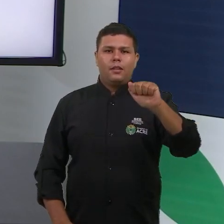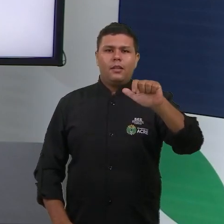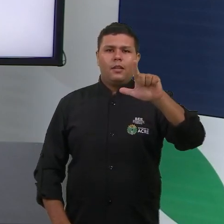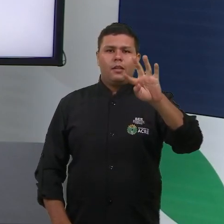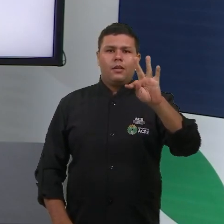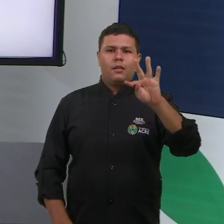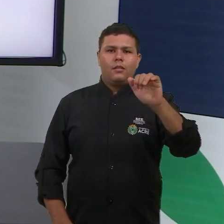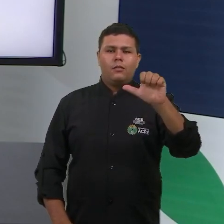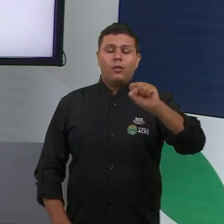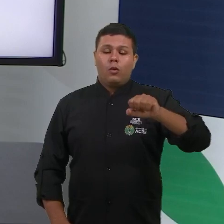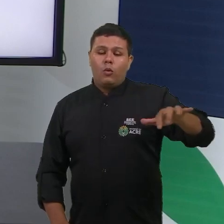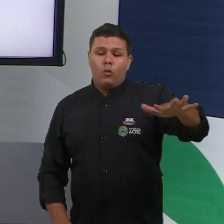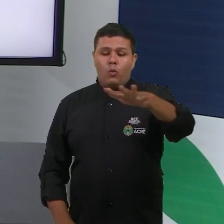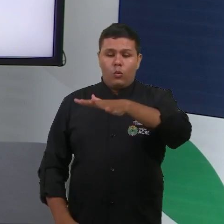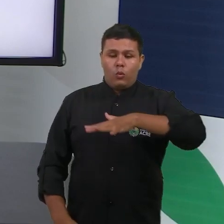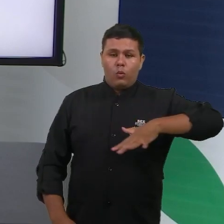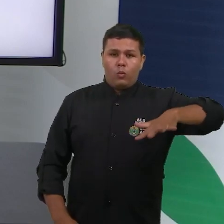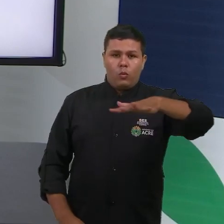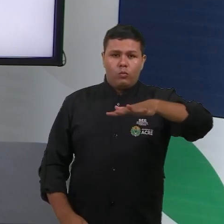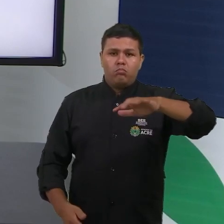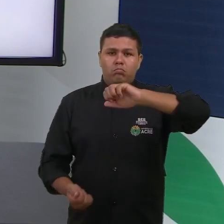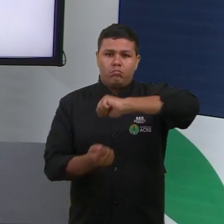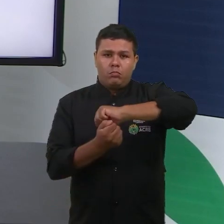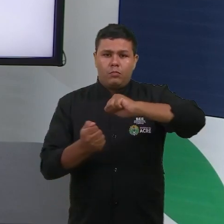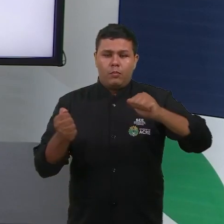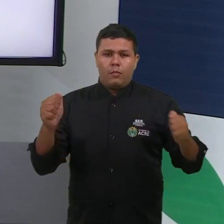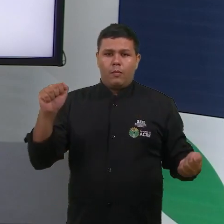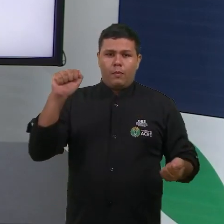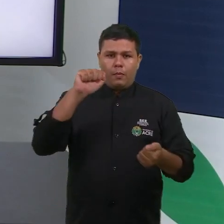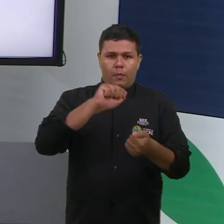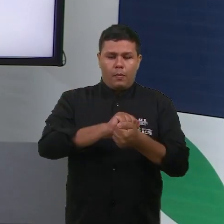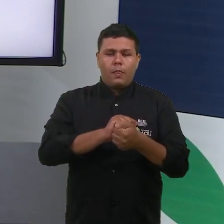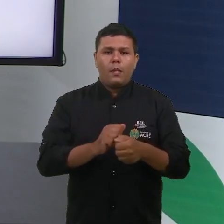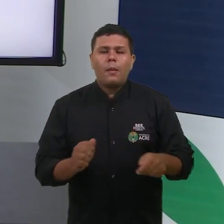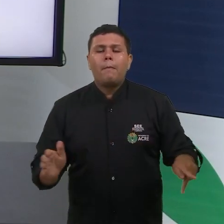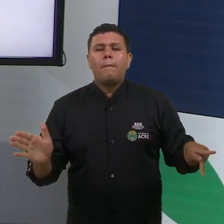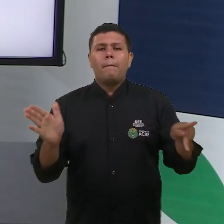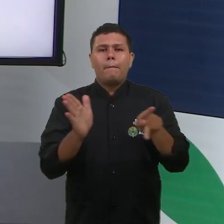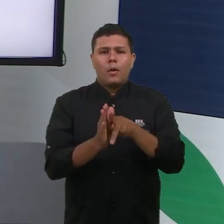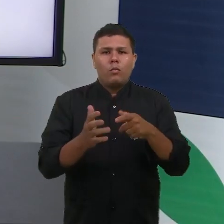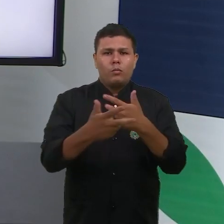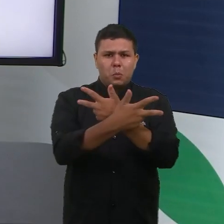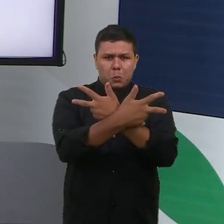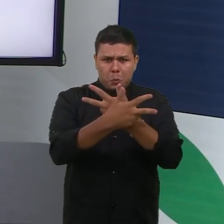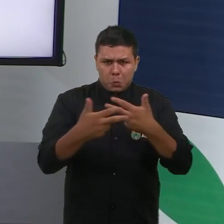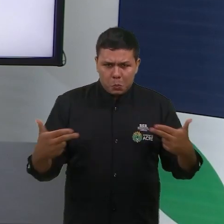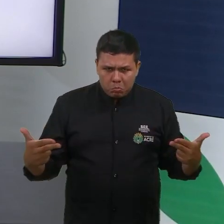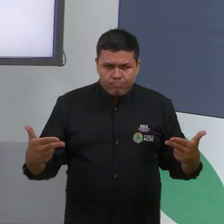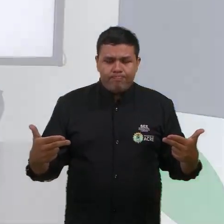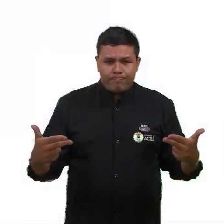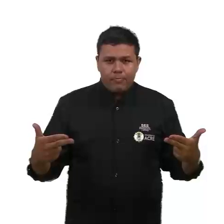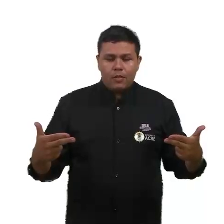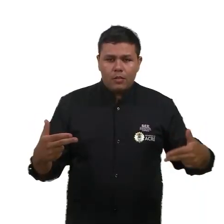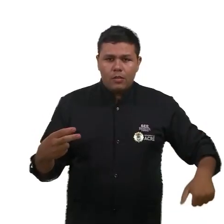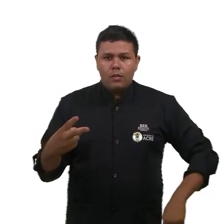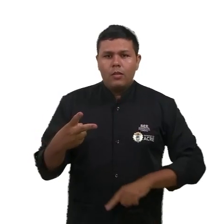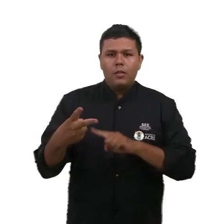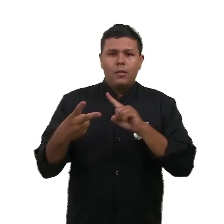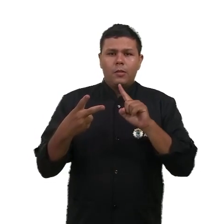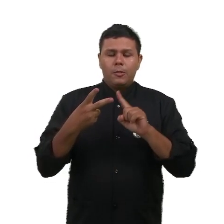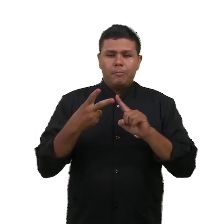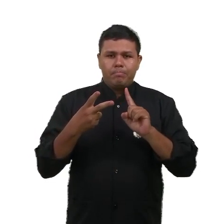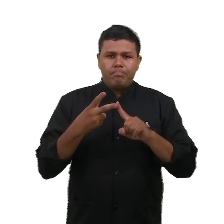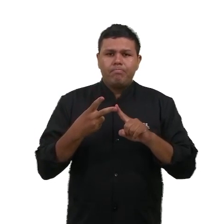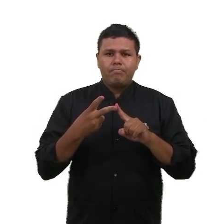as modificações das espécies, tá ok? O segundo pensamento evolucionista que a gente